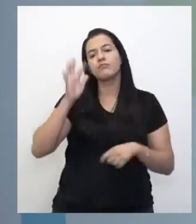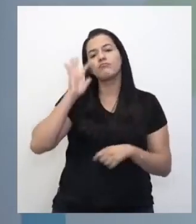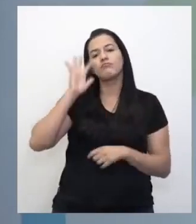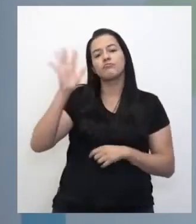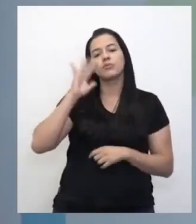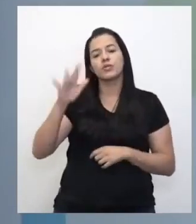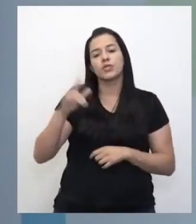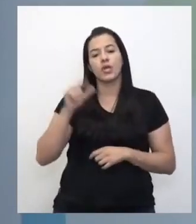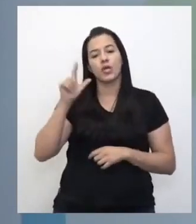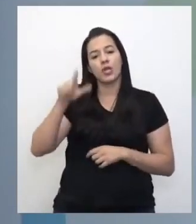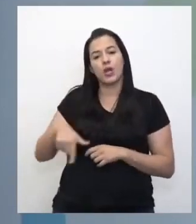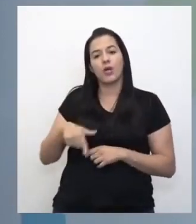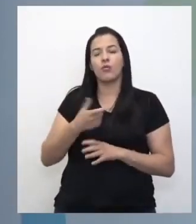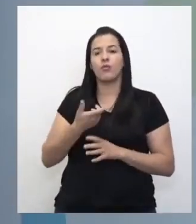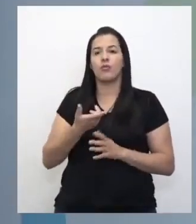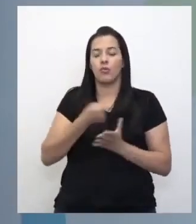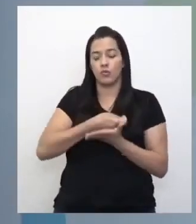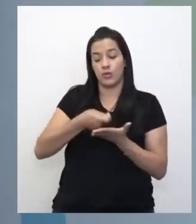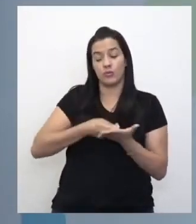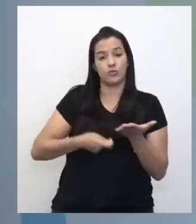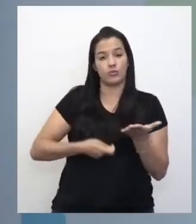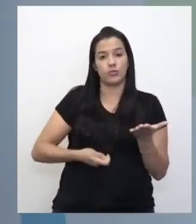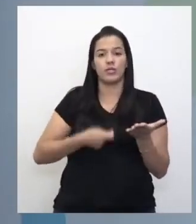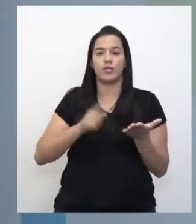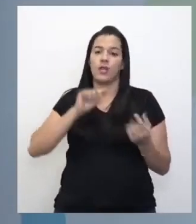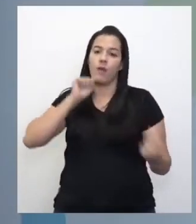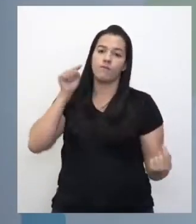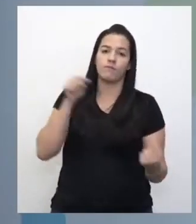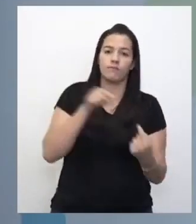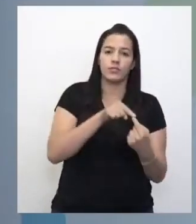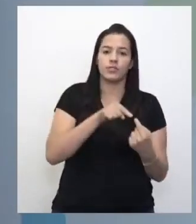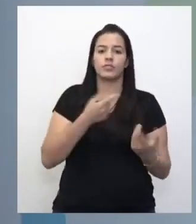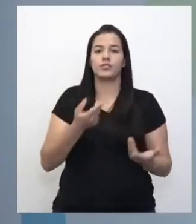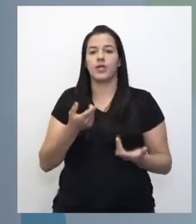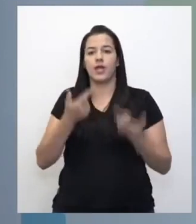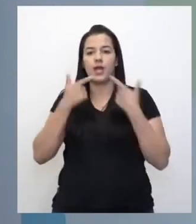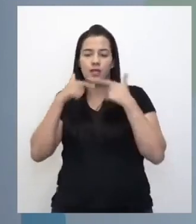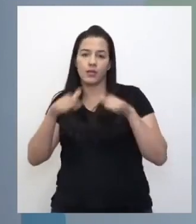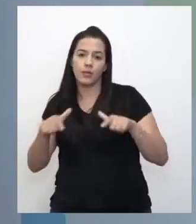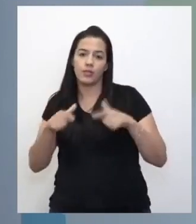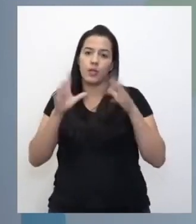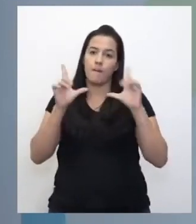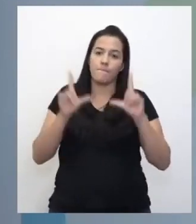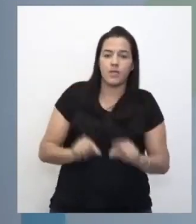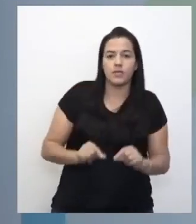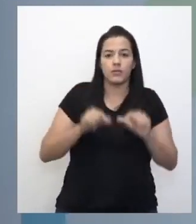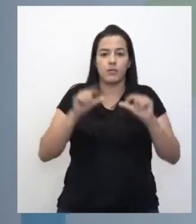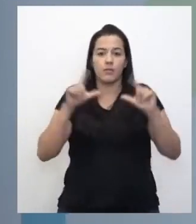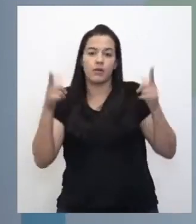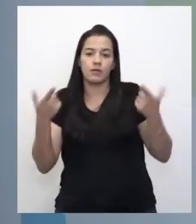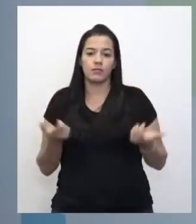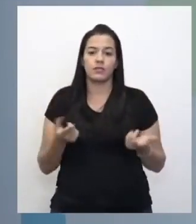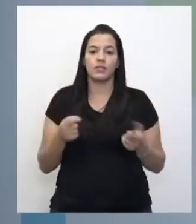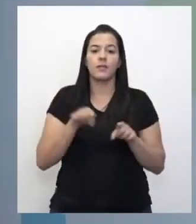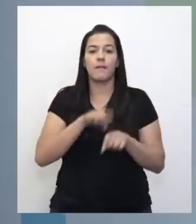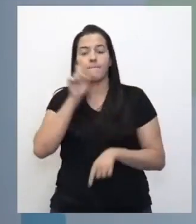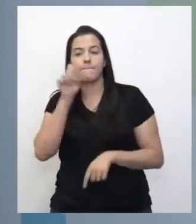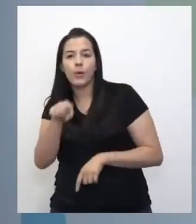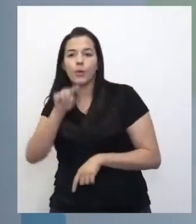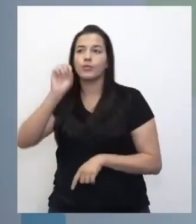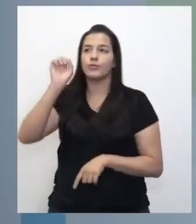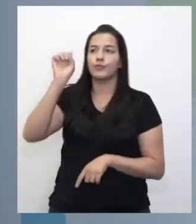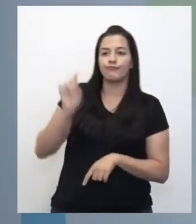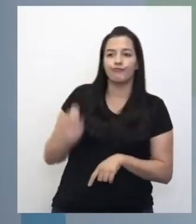o autor é mais subjetivo, ele é mais objetivo, ele usa mais figuras de linguagem, usa menos, até o número de reticências e pontos de